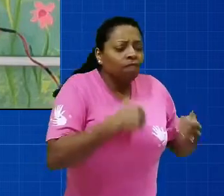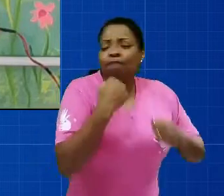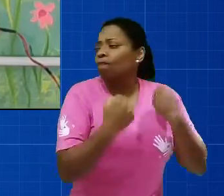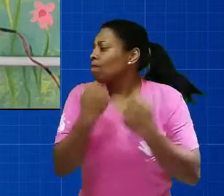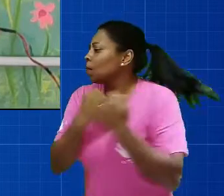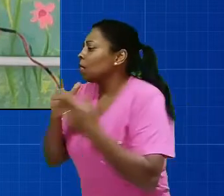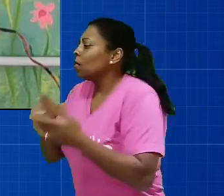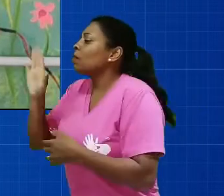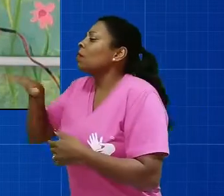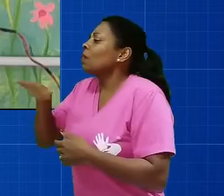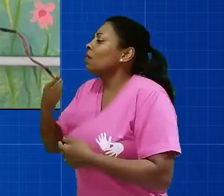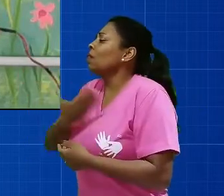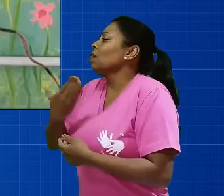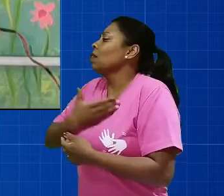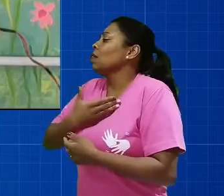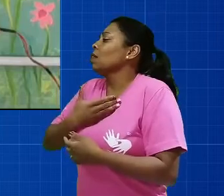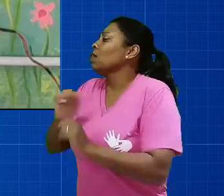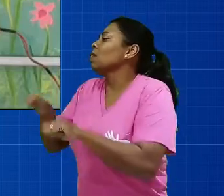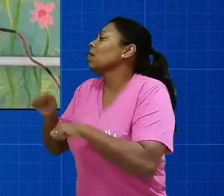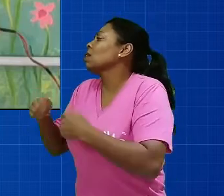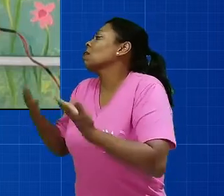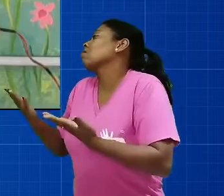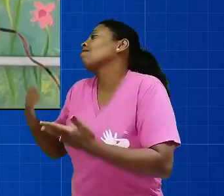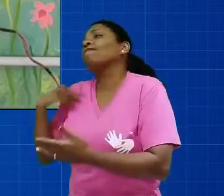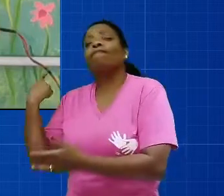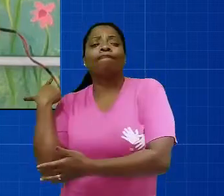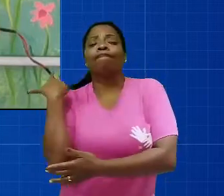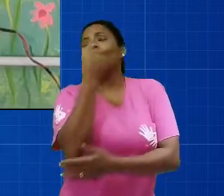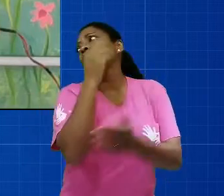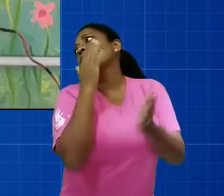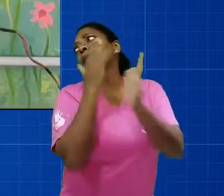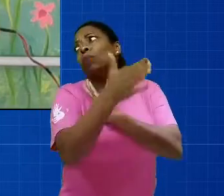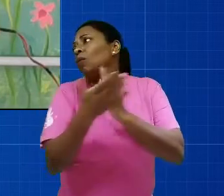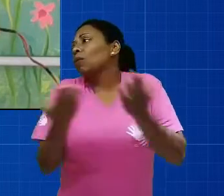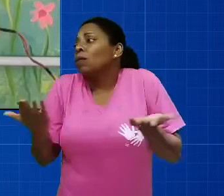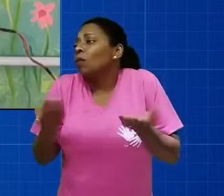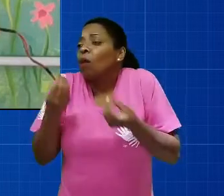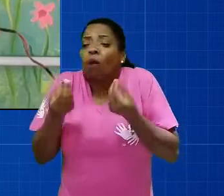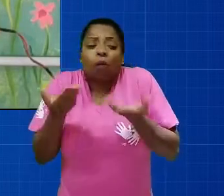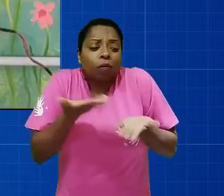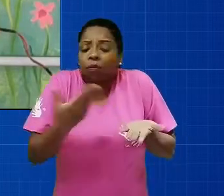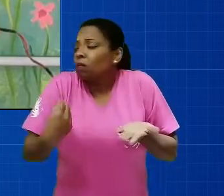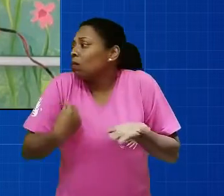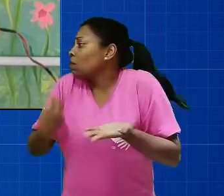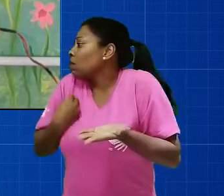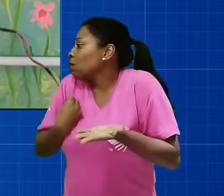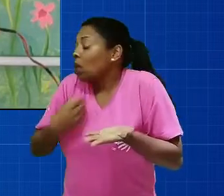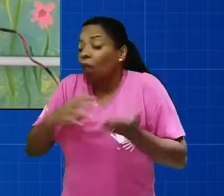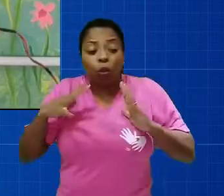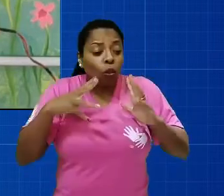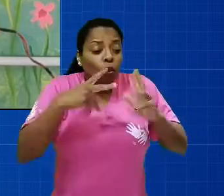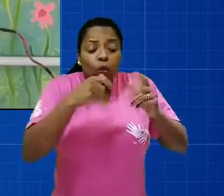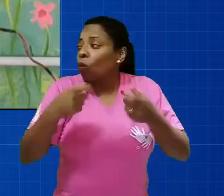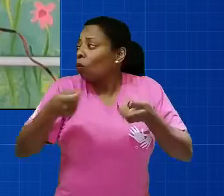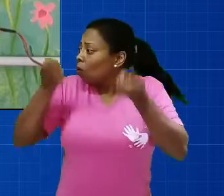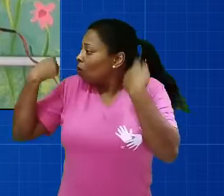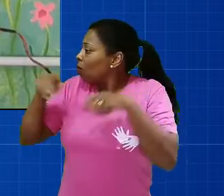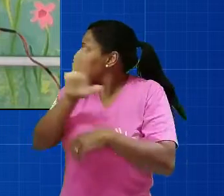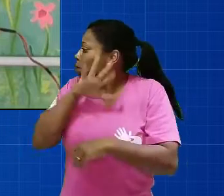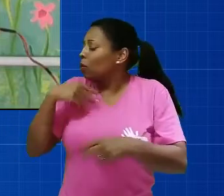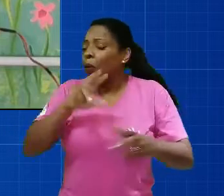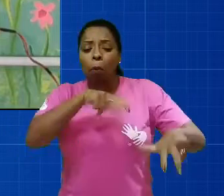Ele disse: Azan, meu amigo, estou indo embora, não tem mais o que fazer aqui, todo o meu rebanho